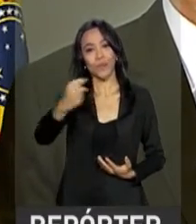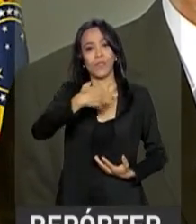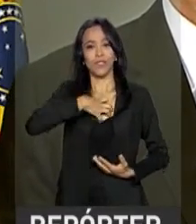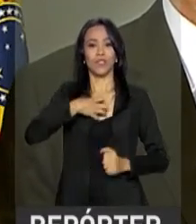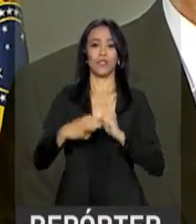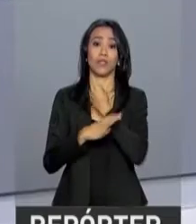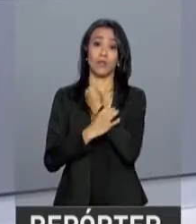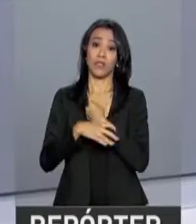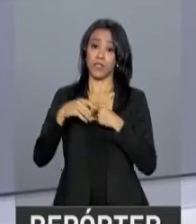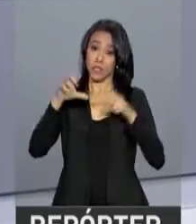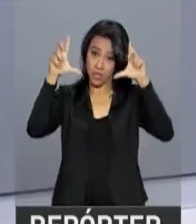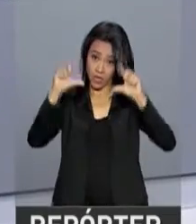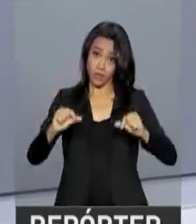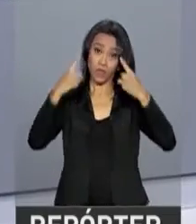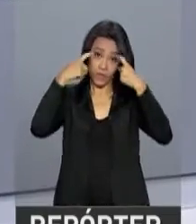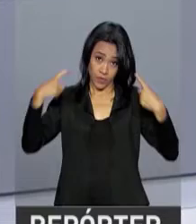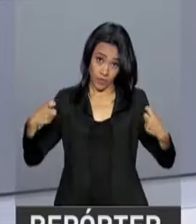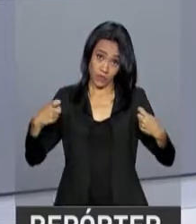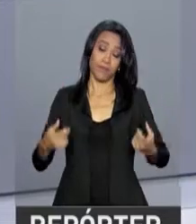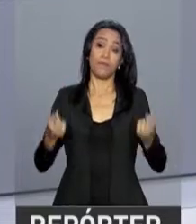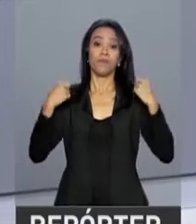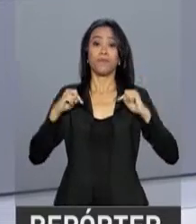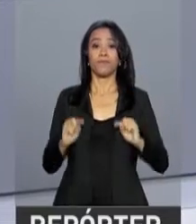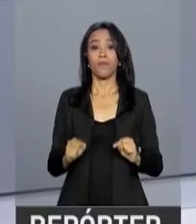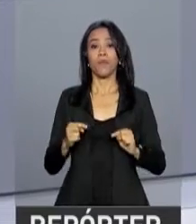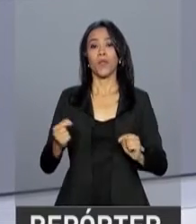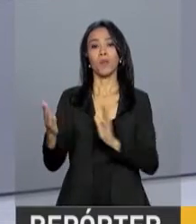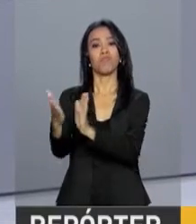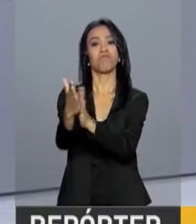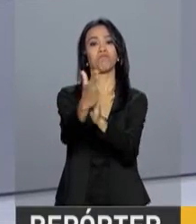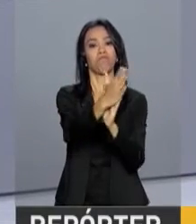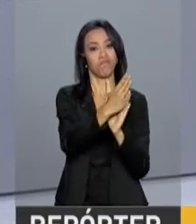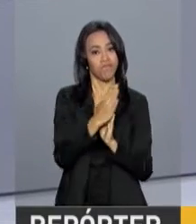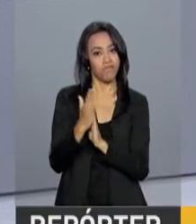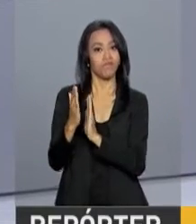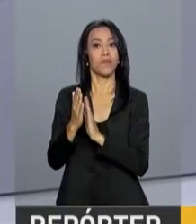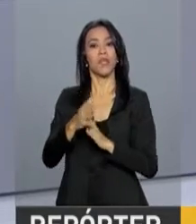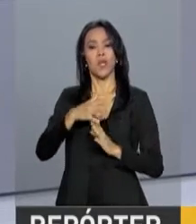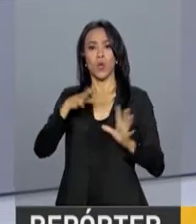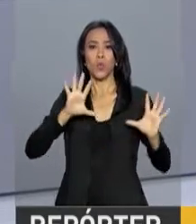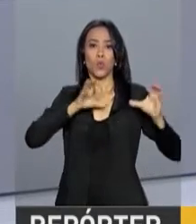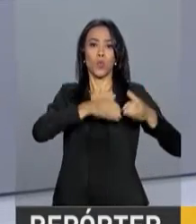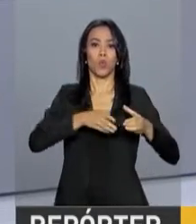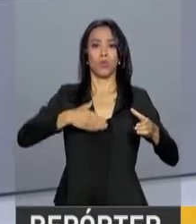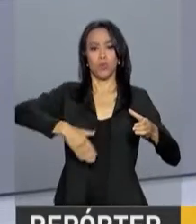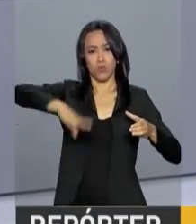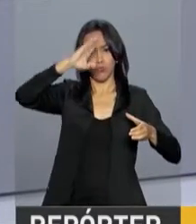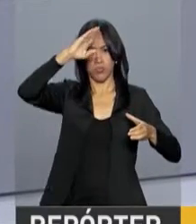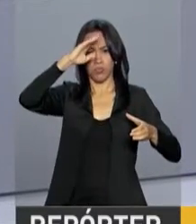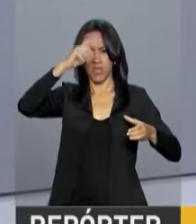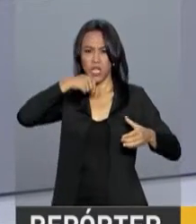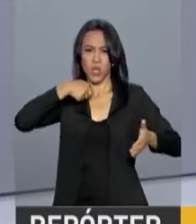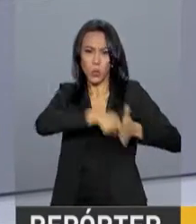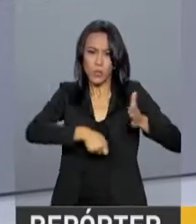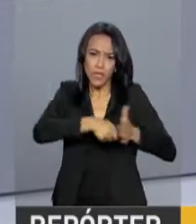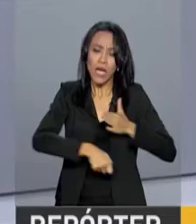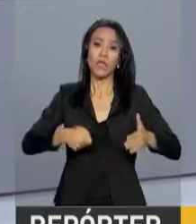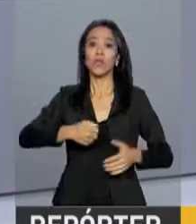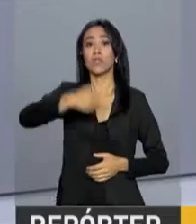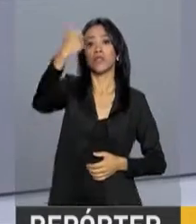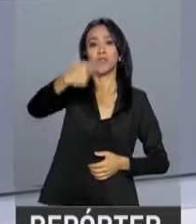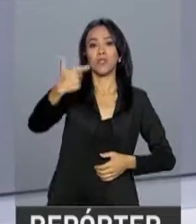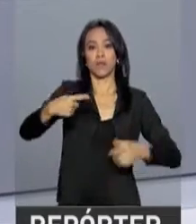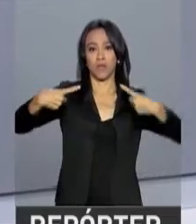menos violência. Uma homenagem aos brasileiros que lutaram na Segunda Guerra Mundial em prol da liberdade